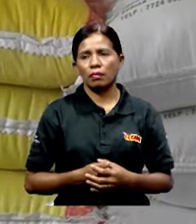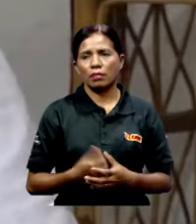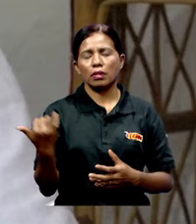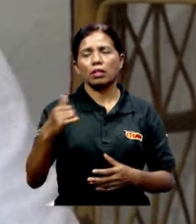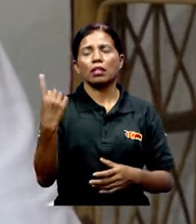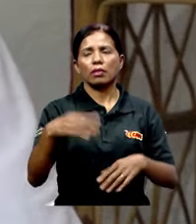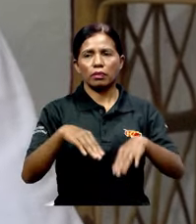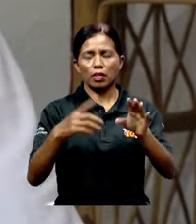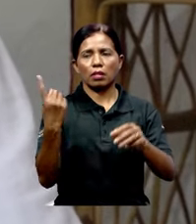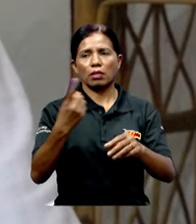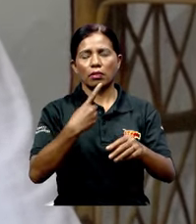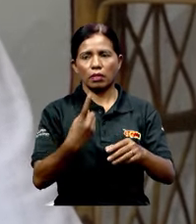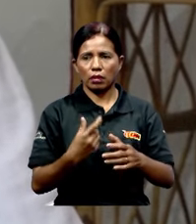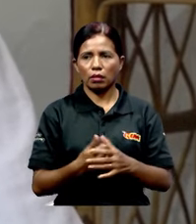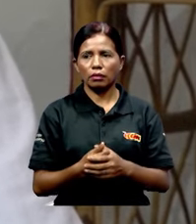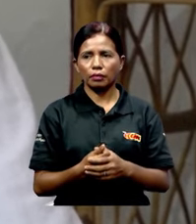ho